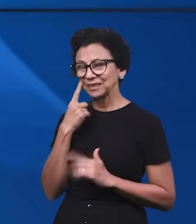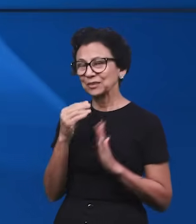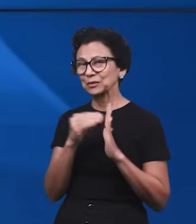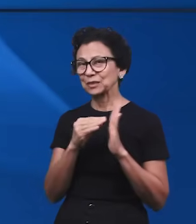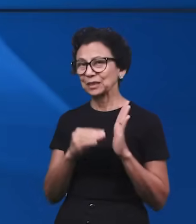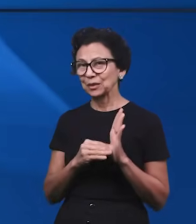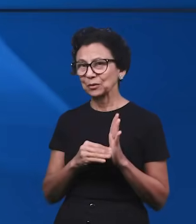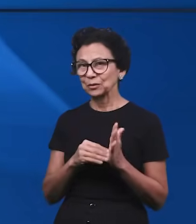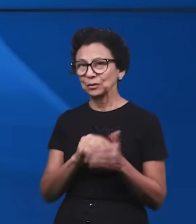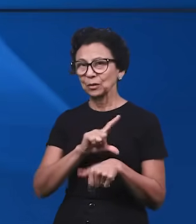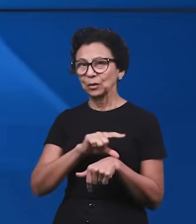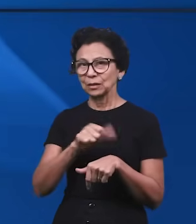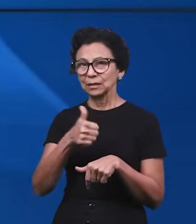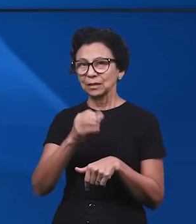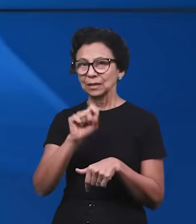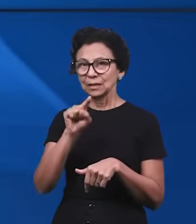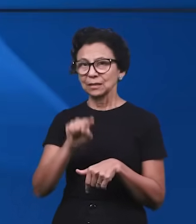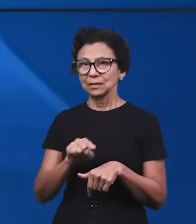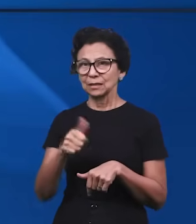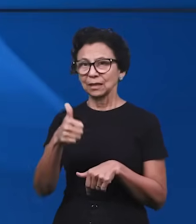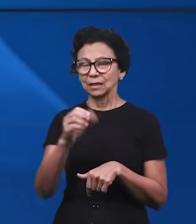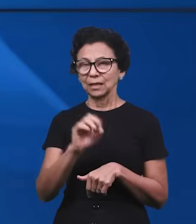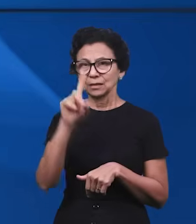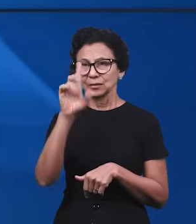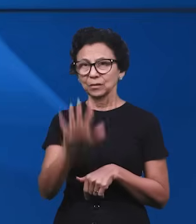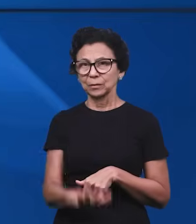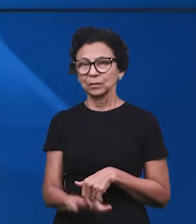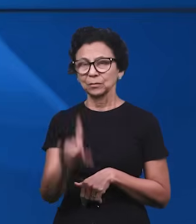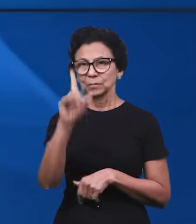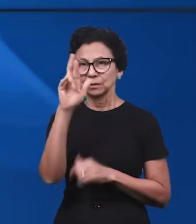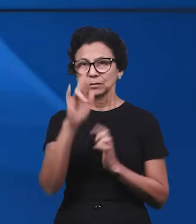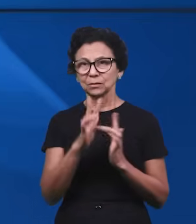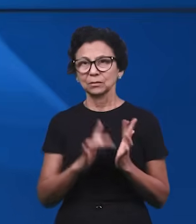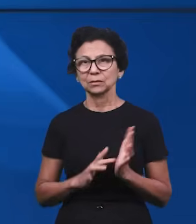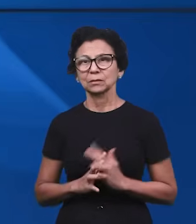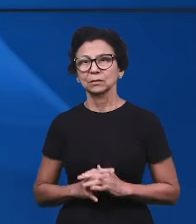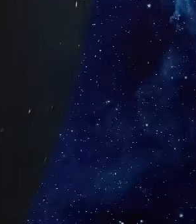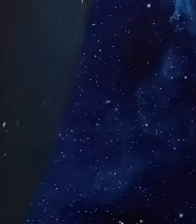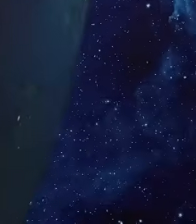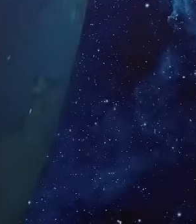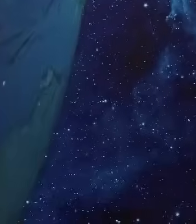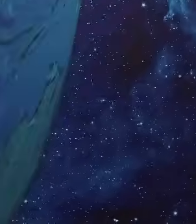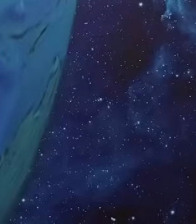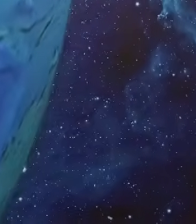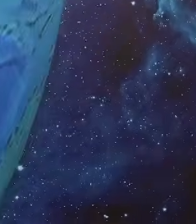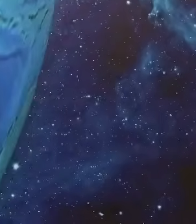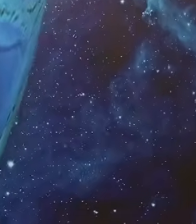esse conteúdo a partir das 10h10. Deus abençoe, até daqui a pouquinho. A paz do Senhor Jesus.